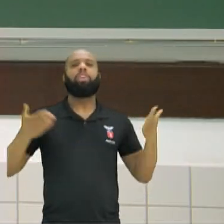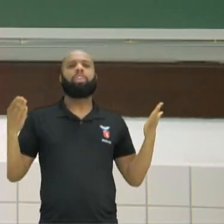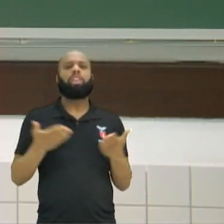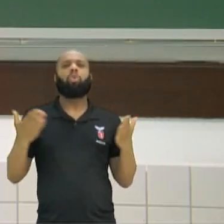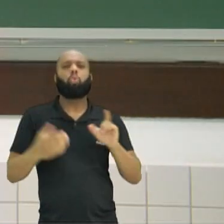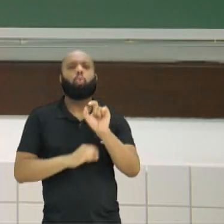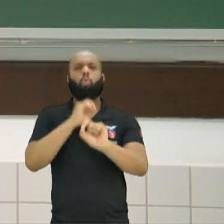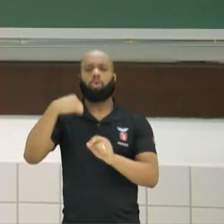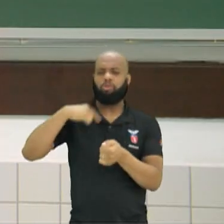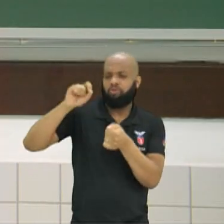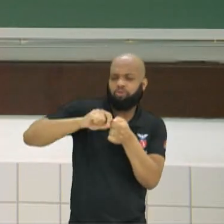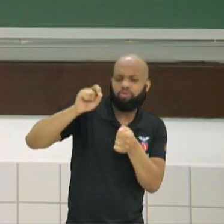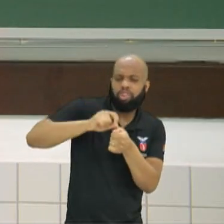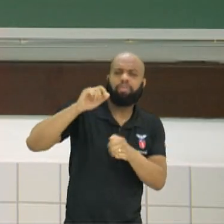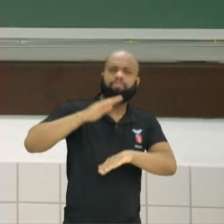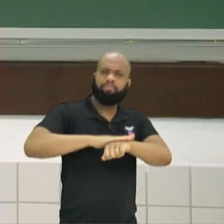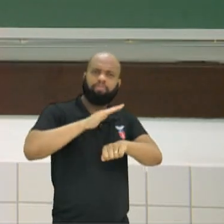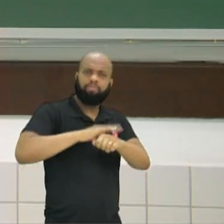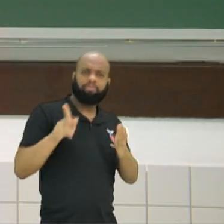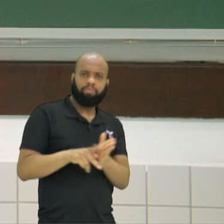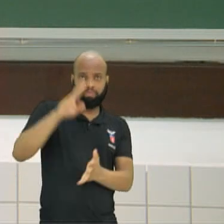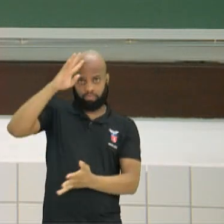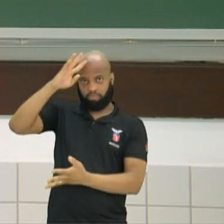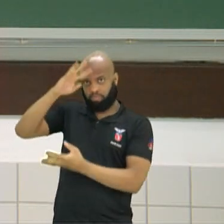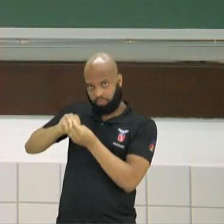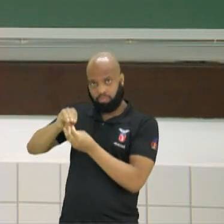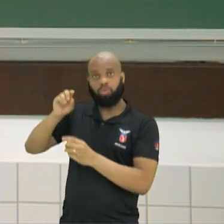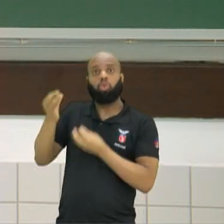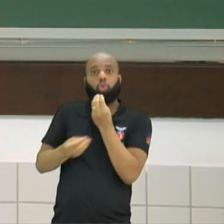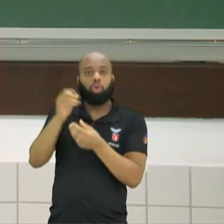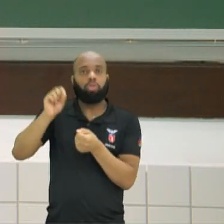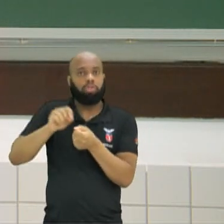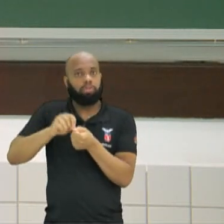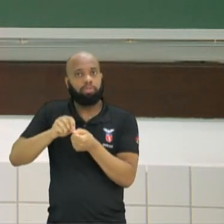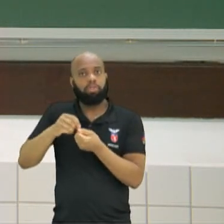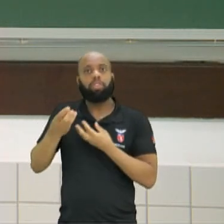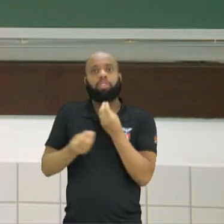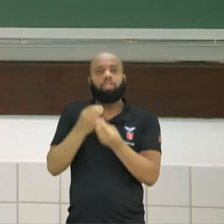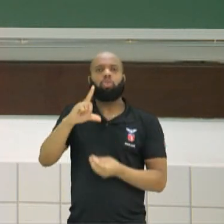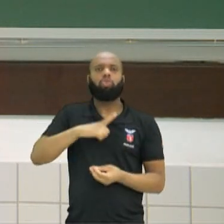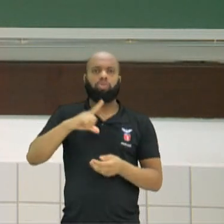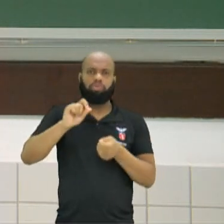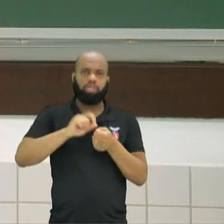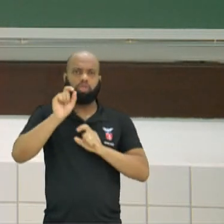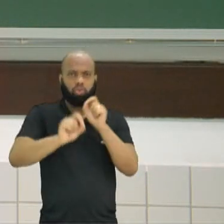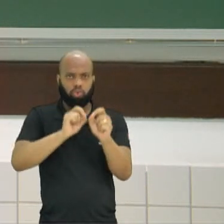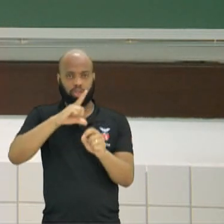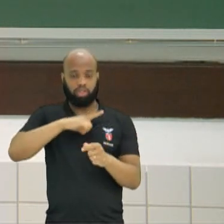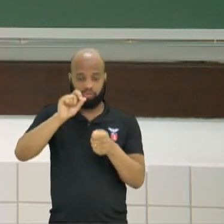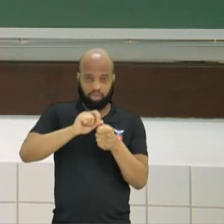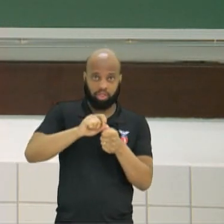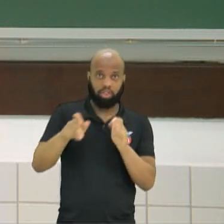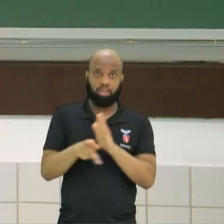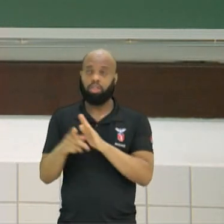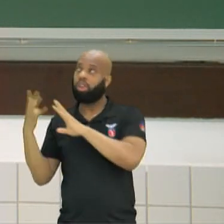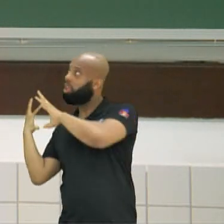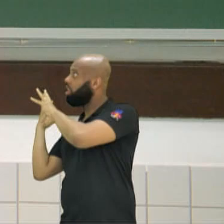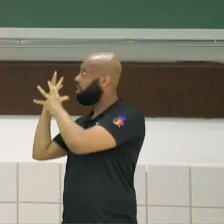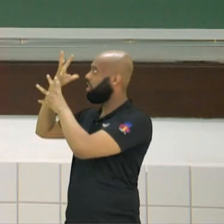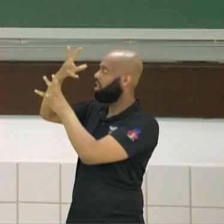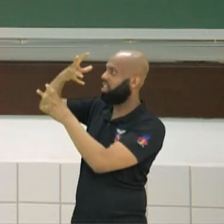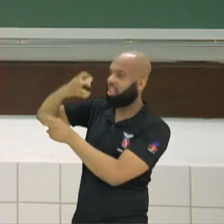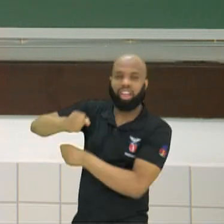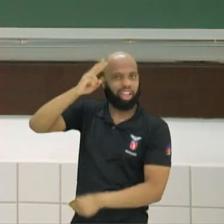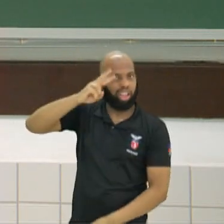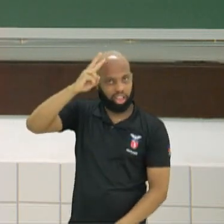eu faço na conclusão, né? Quando eu vou concluir um texto dissertativo, o que eu tenho que fazer? Eu tenho que fazer a retomada do tema, eu